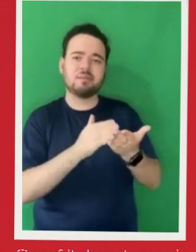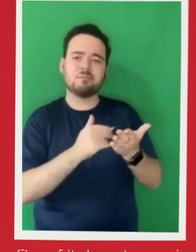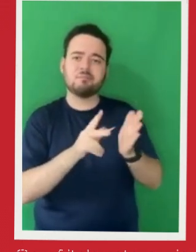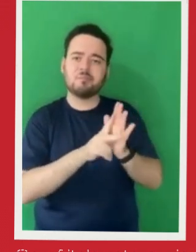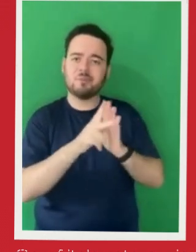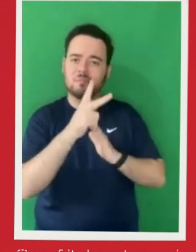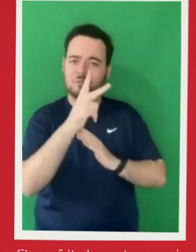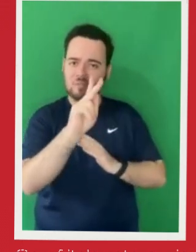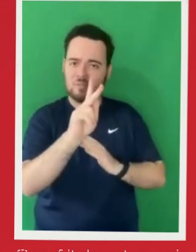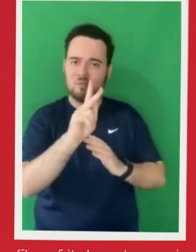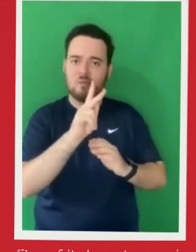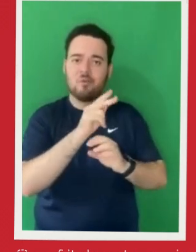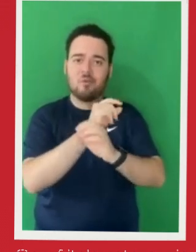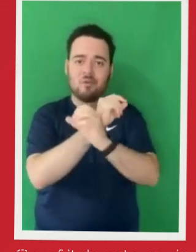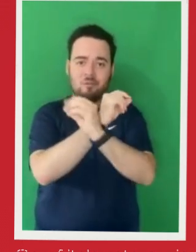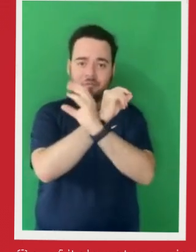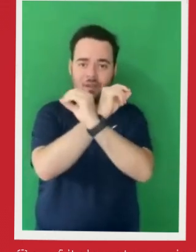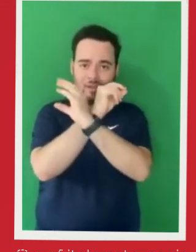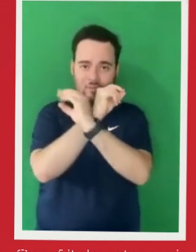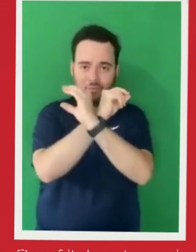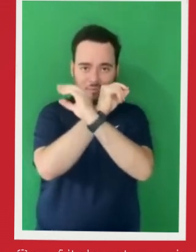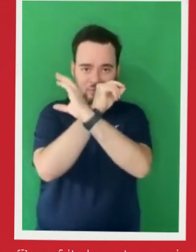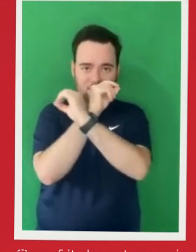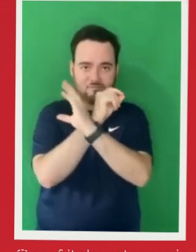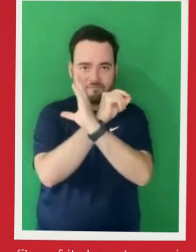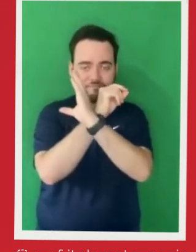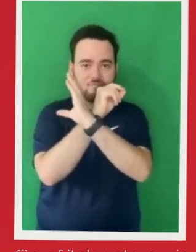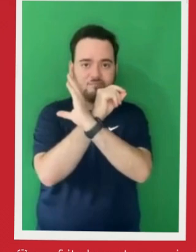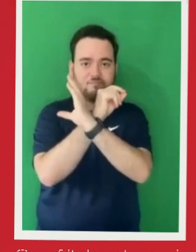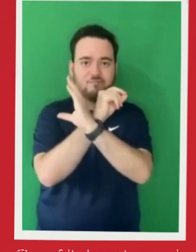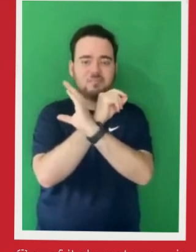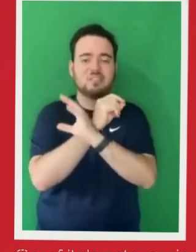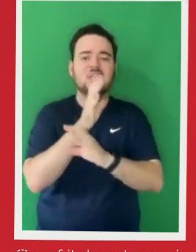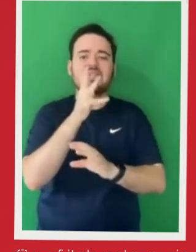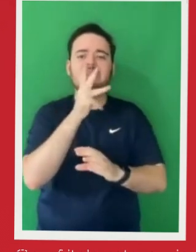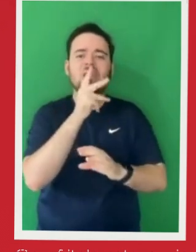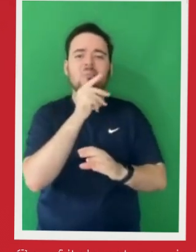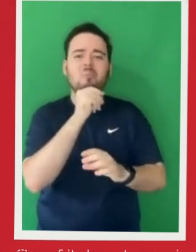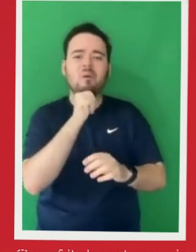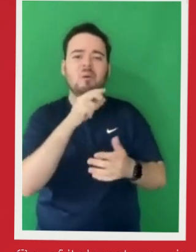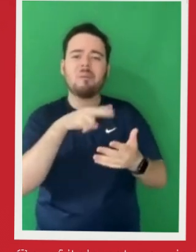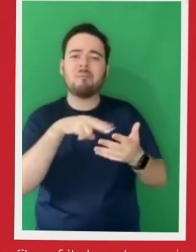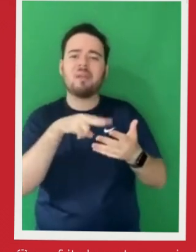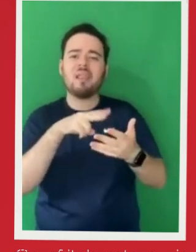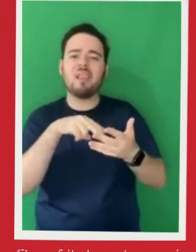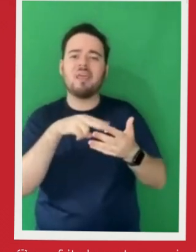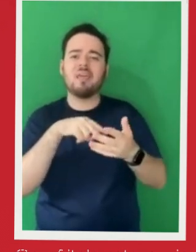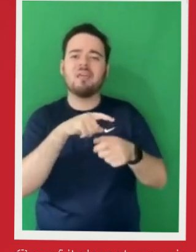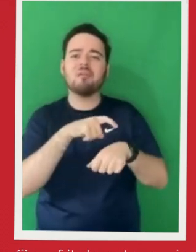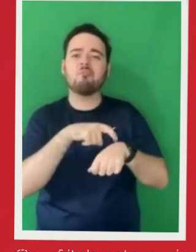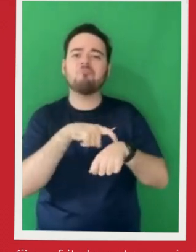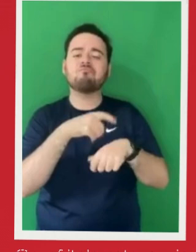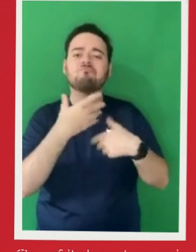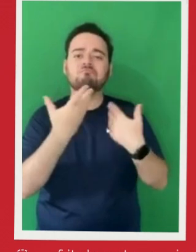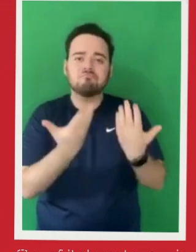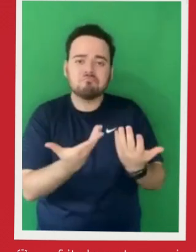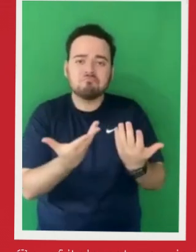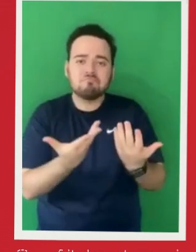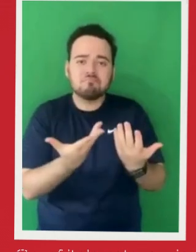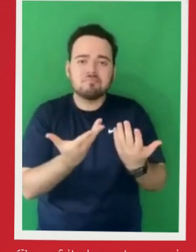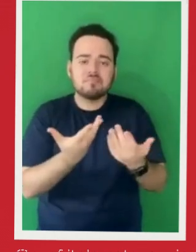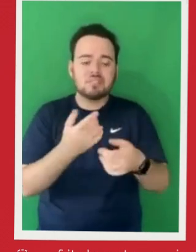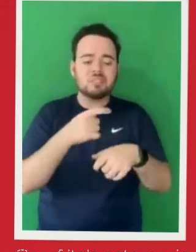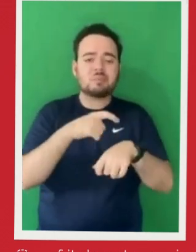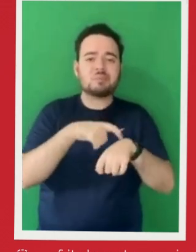caderninho, só seu, que é o Vagalumes, você vai botar quanto tempo você demora para ler um livro de 200